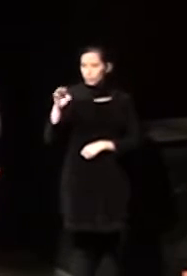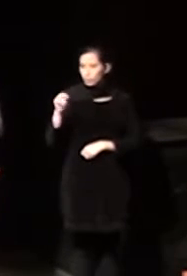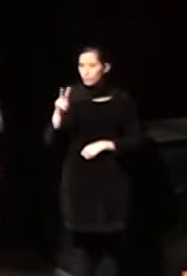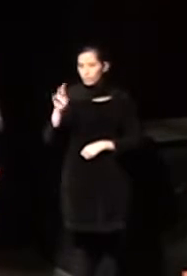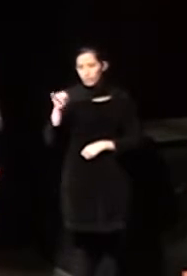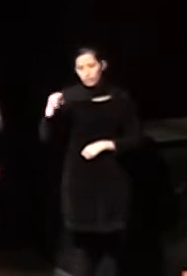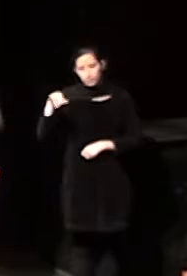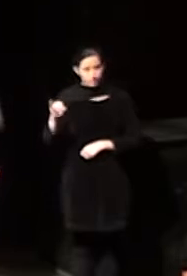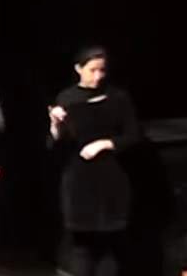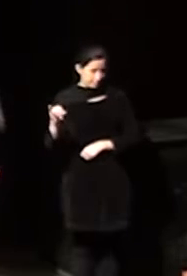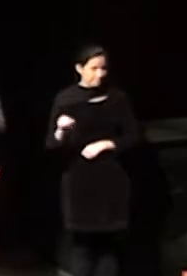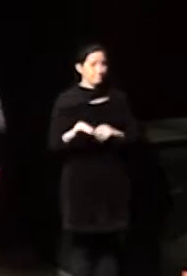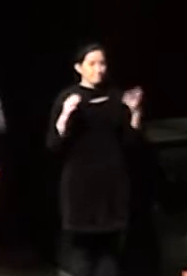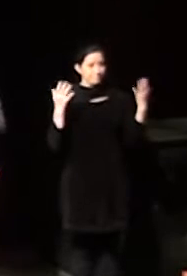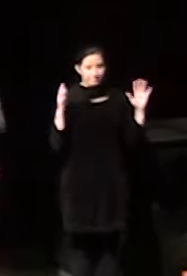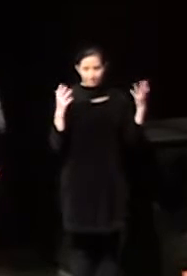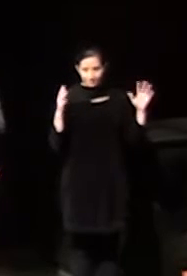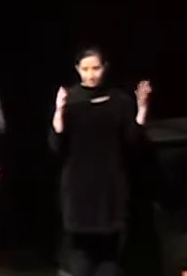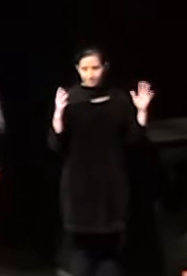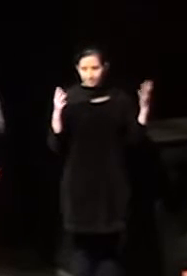Azevedo.